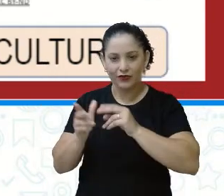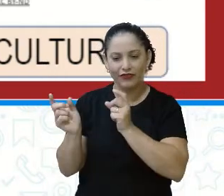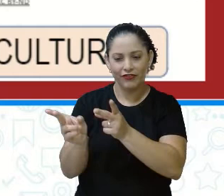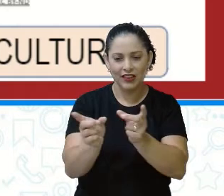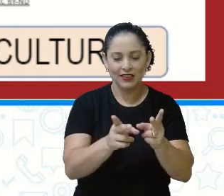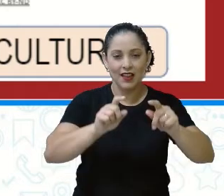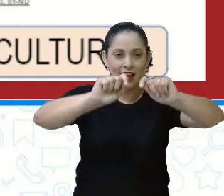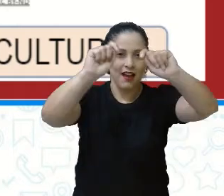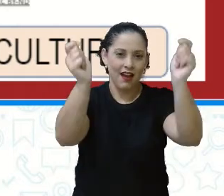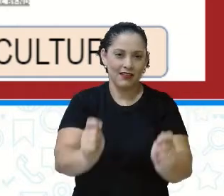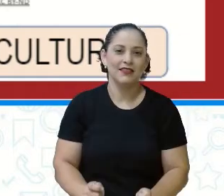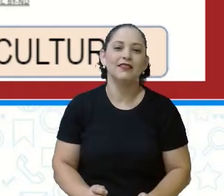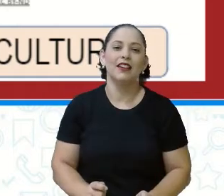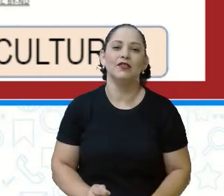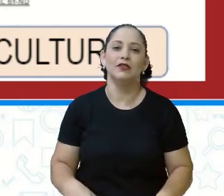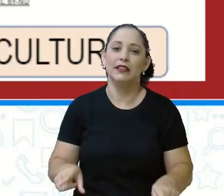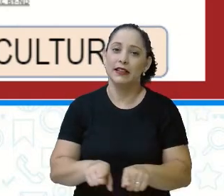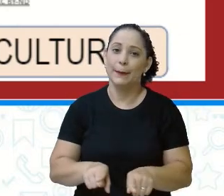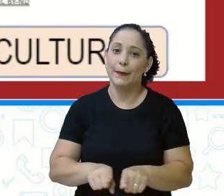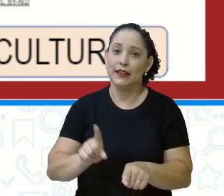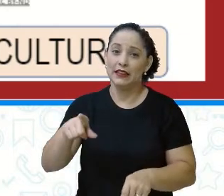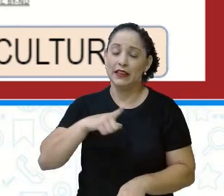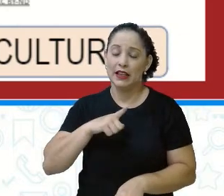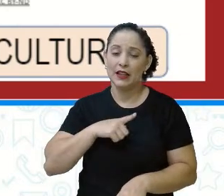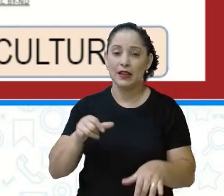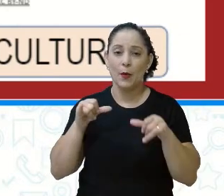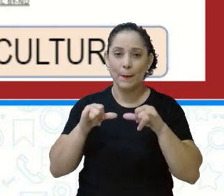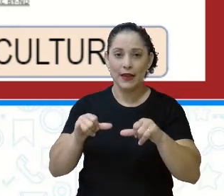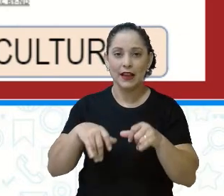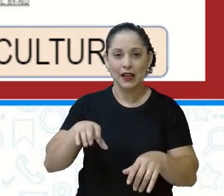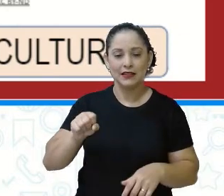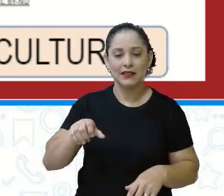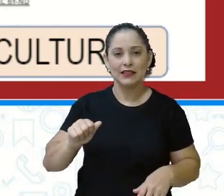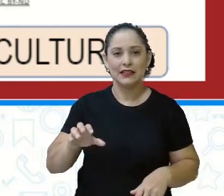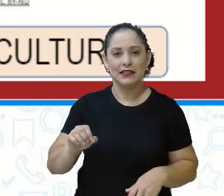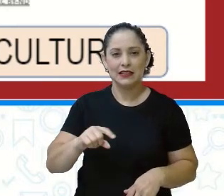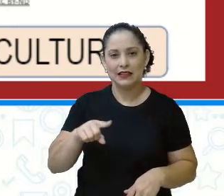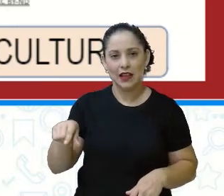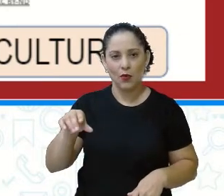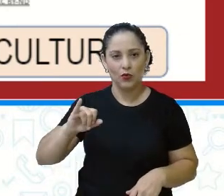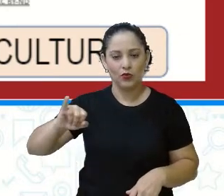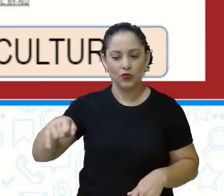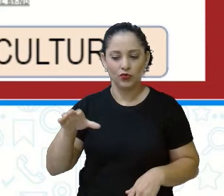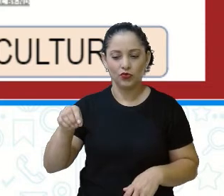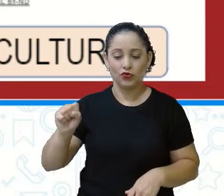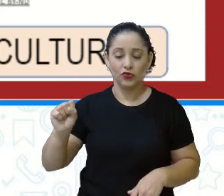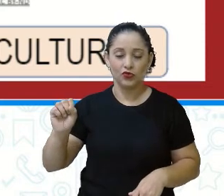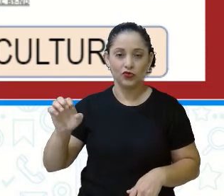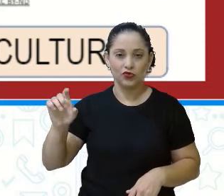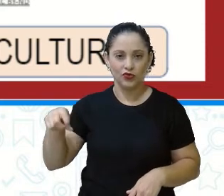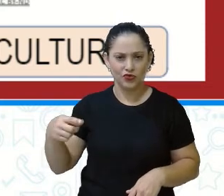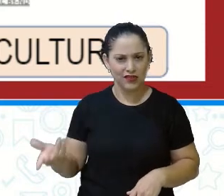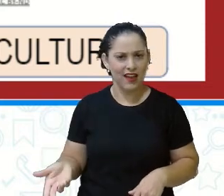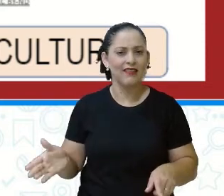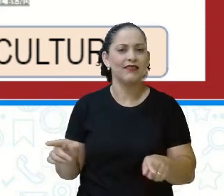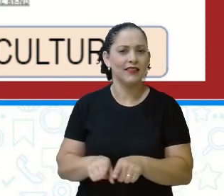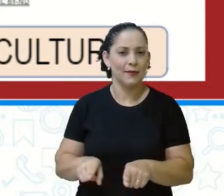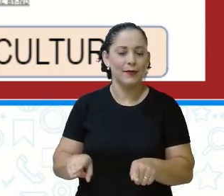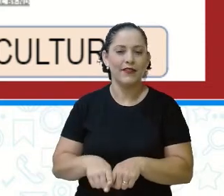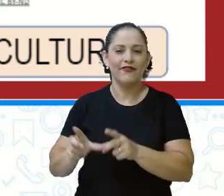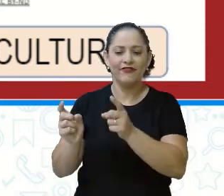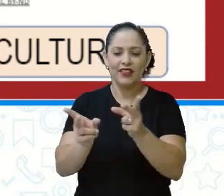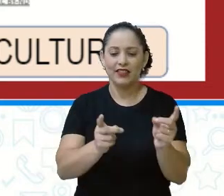de outros, como o Mercado de São José e outros locais. Então, o nosso artesanato é conhecido por sua riqueza